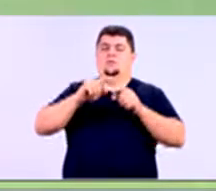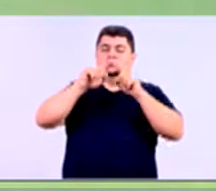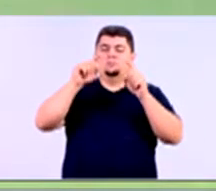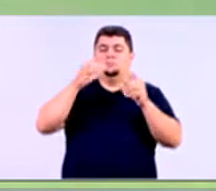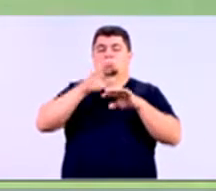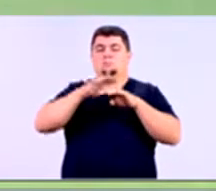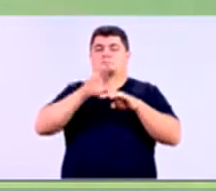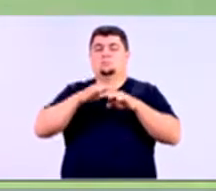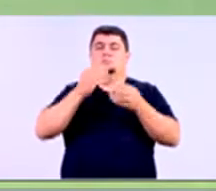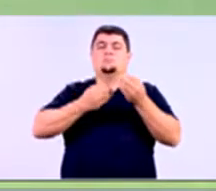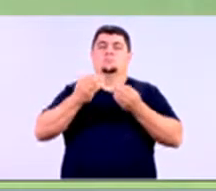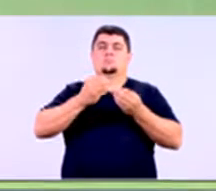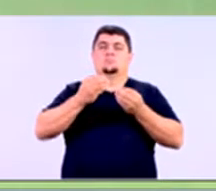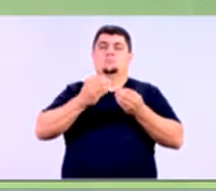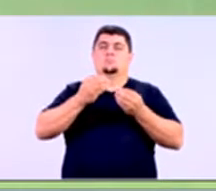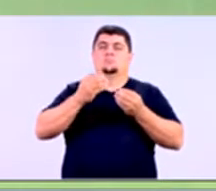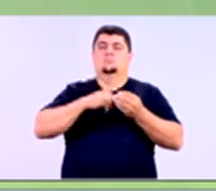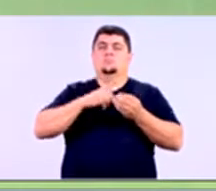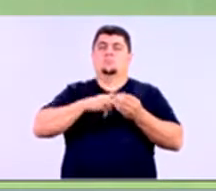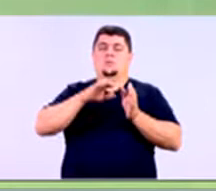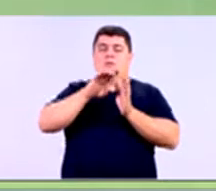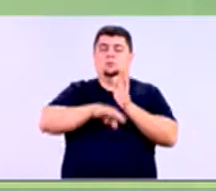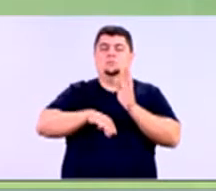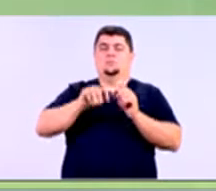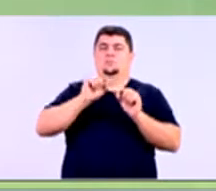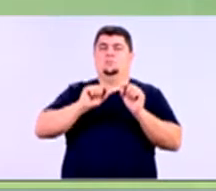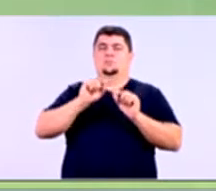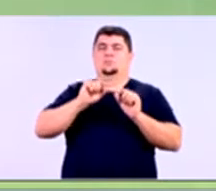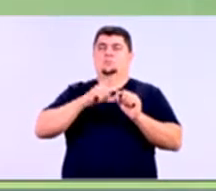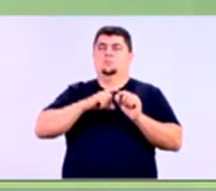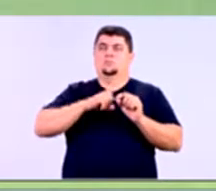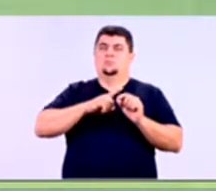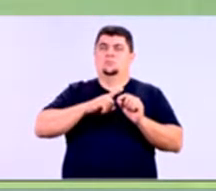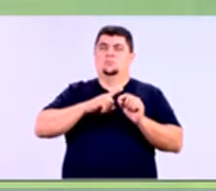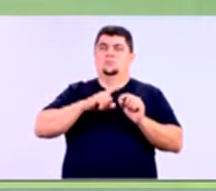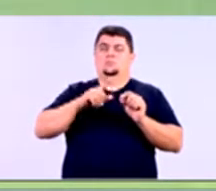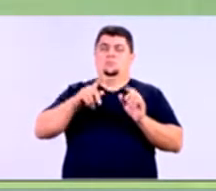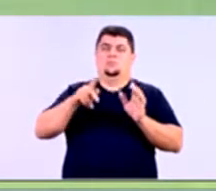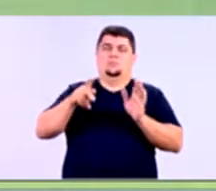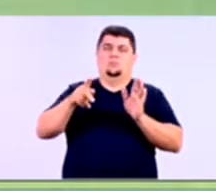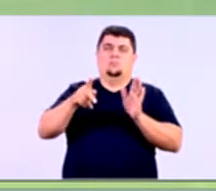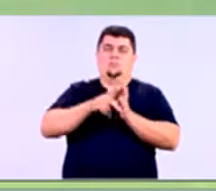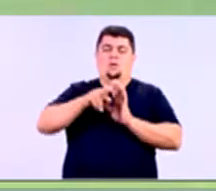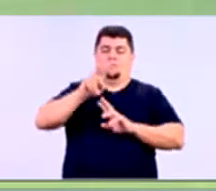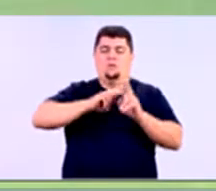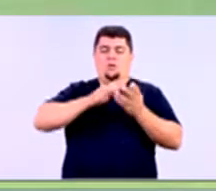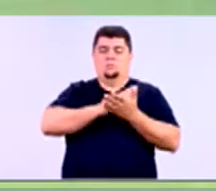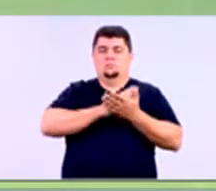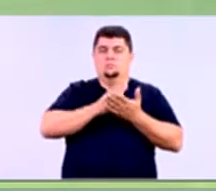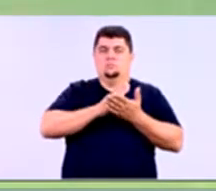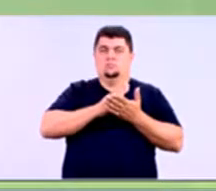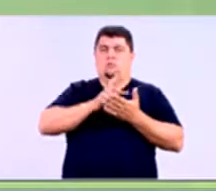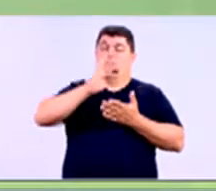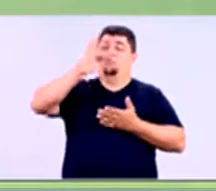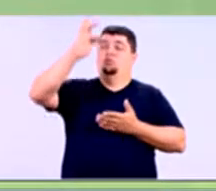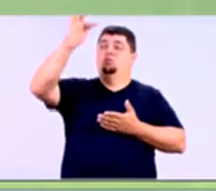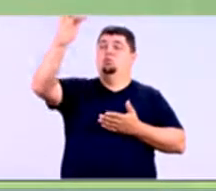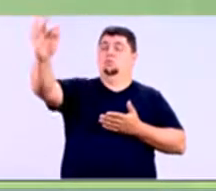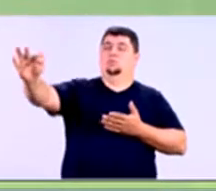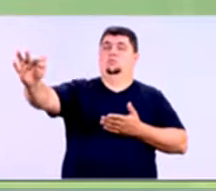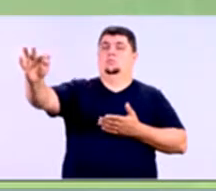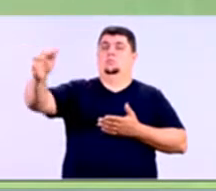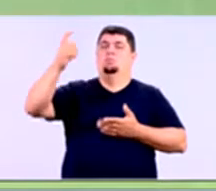cálculo, o meu desconto vai ser em cima do valor nominal, que seria o valor futuro. Se